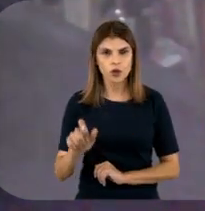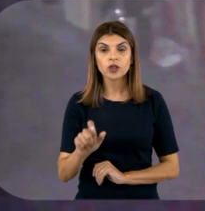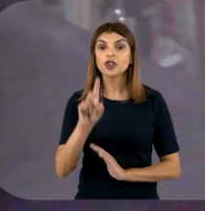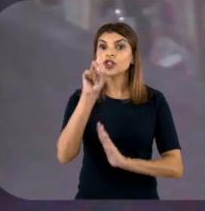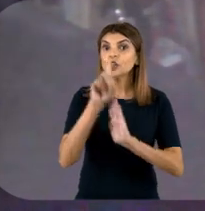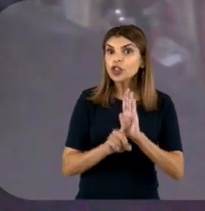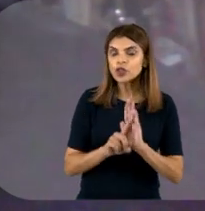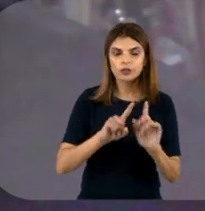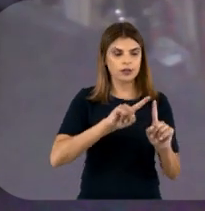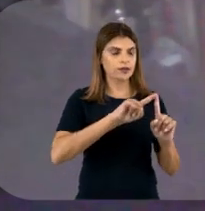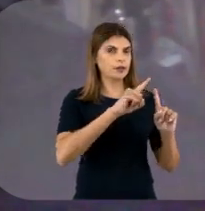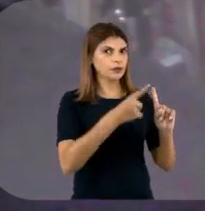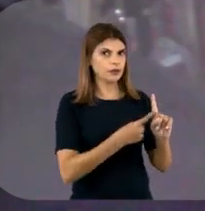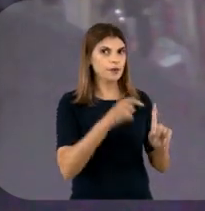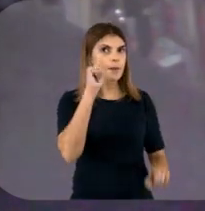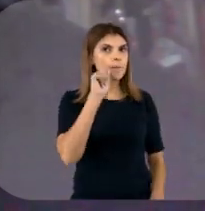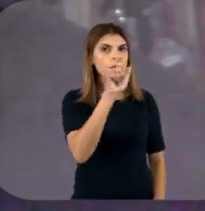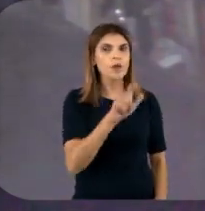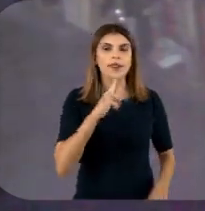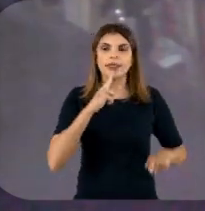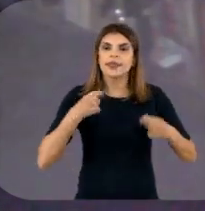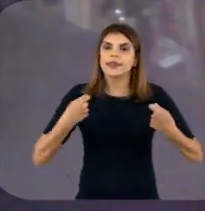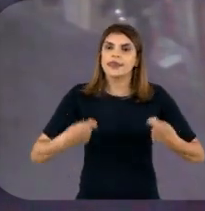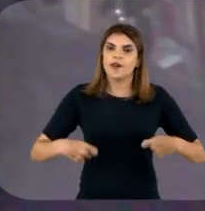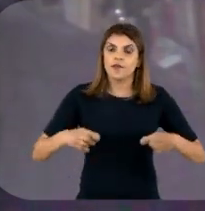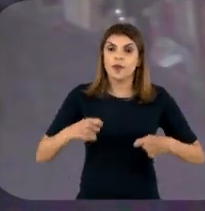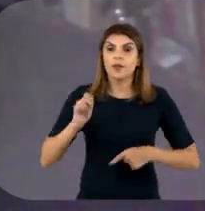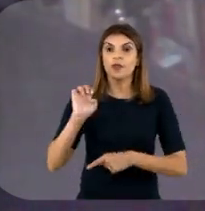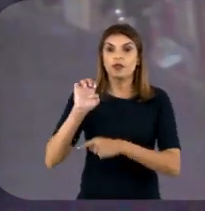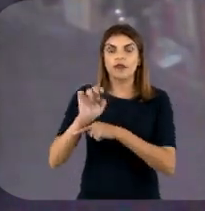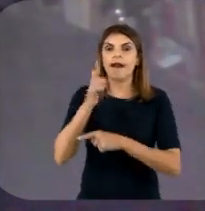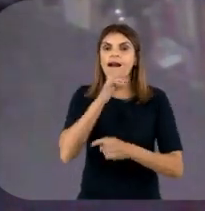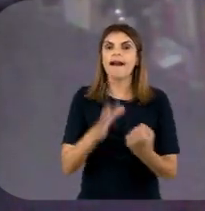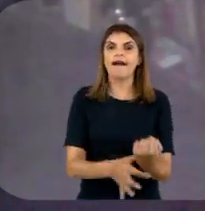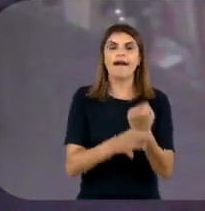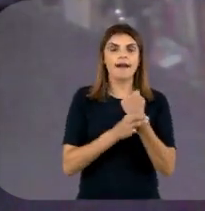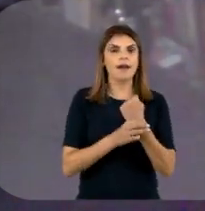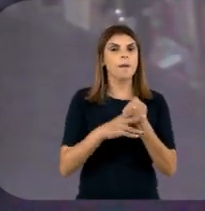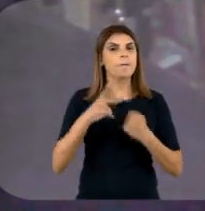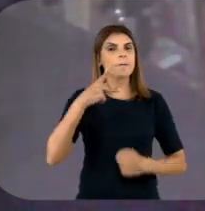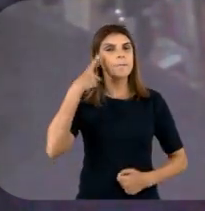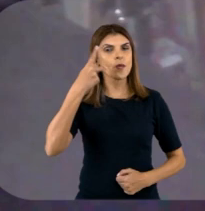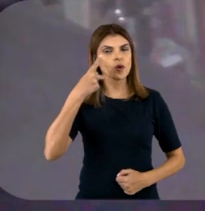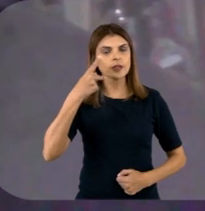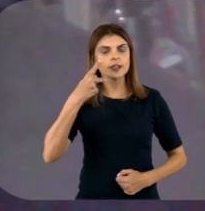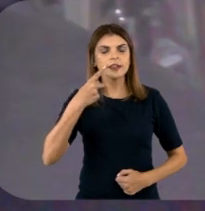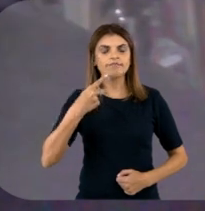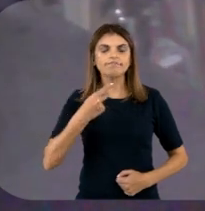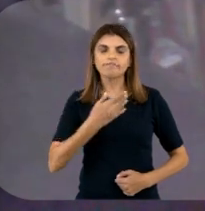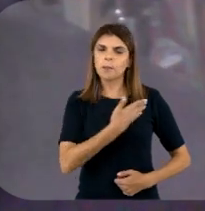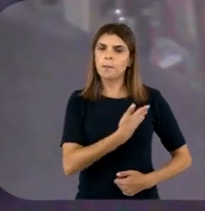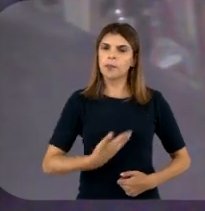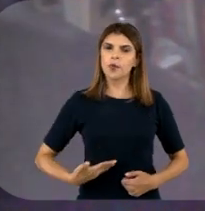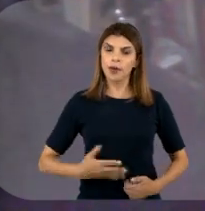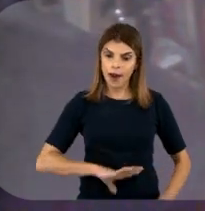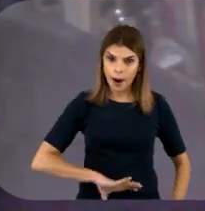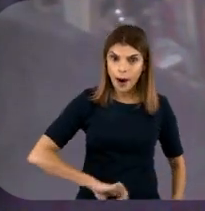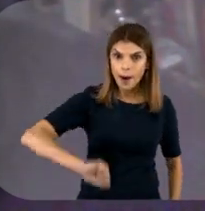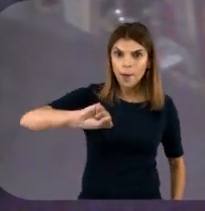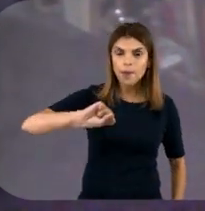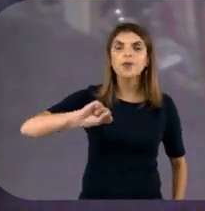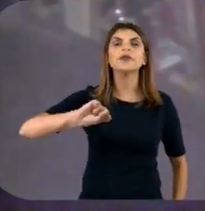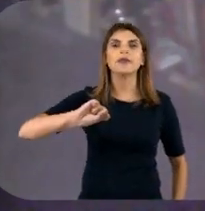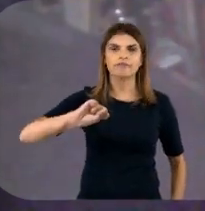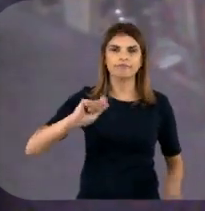um direito das gestantes e também um dever do Estado de garantir políticas públicas para que o abortamento,